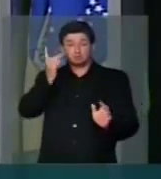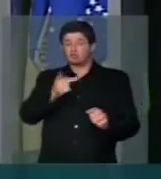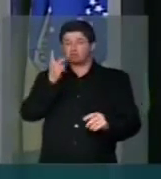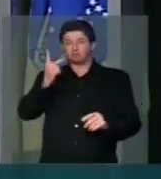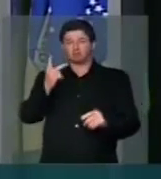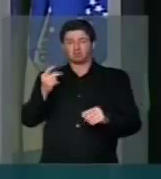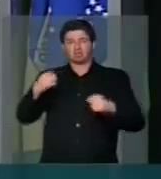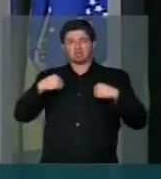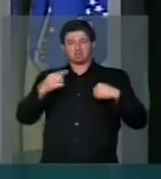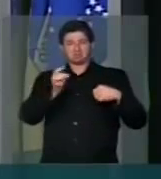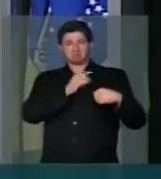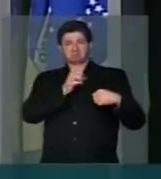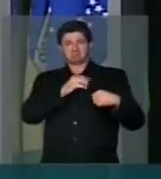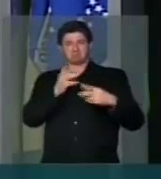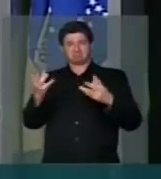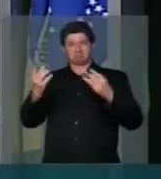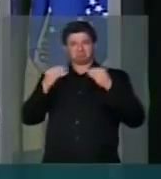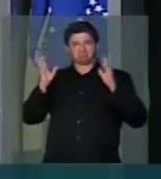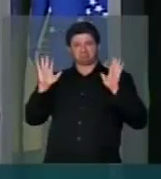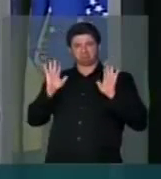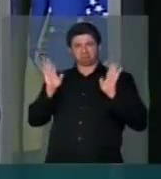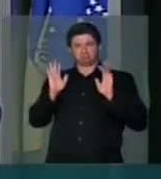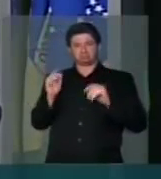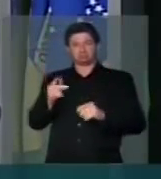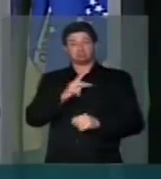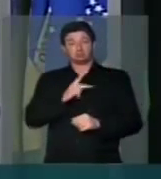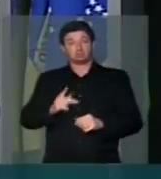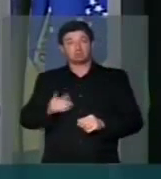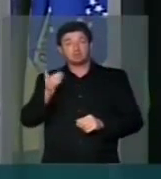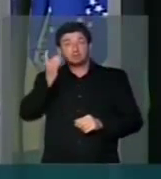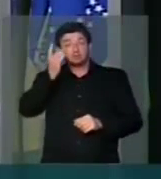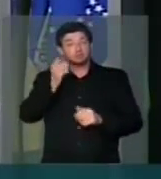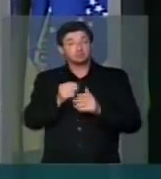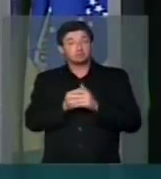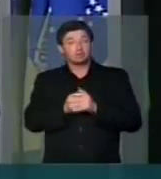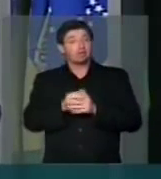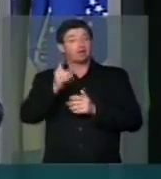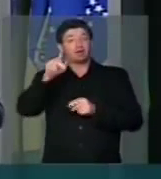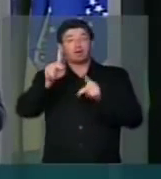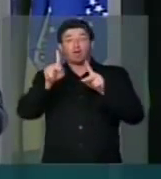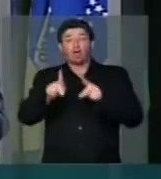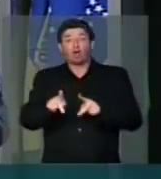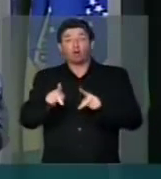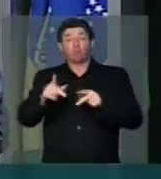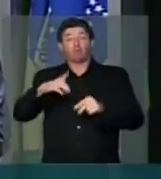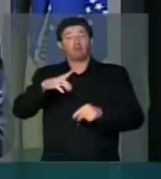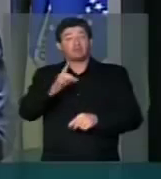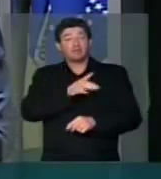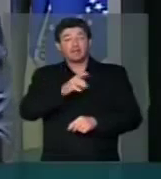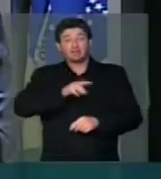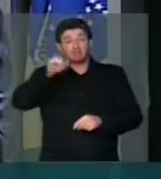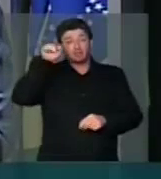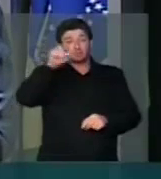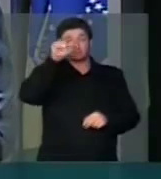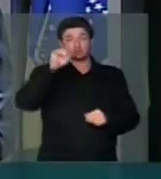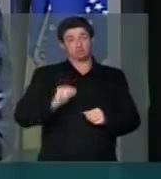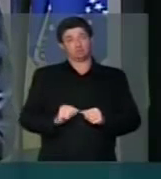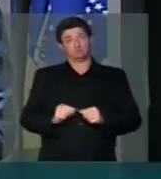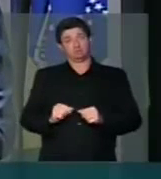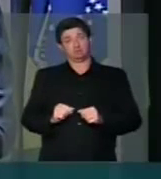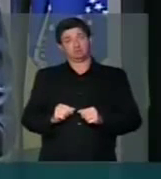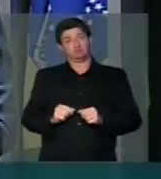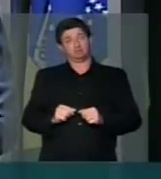me atemorizam. Presidente, é o povo que está atemorizado do mandato de Vossa